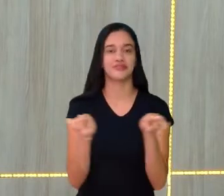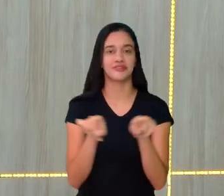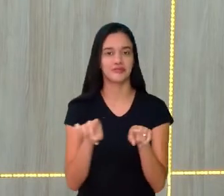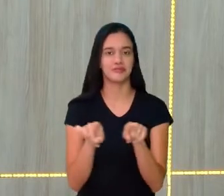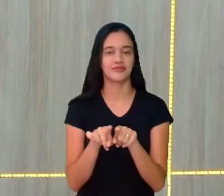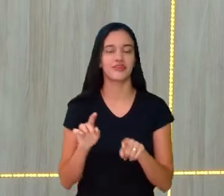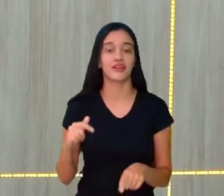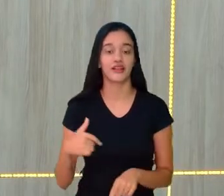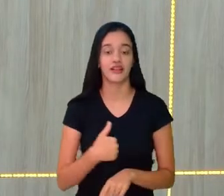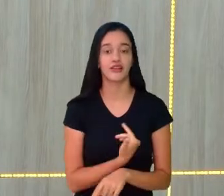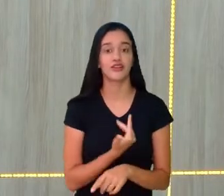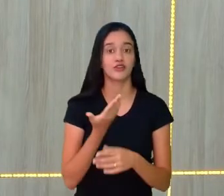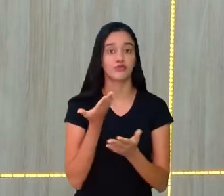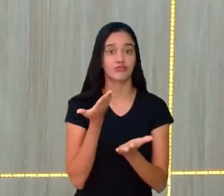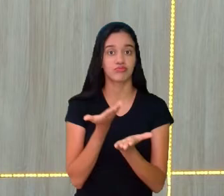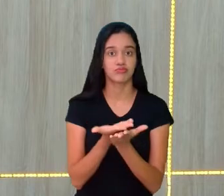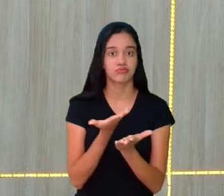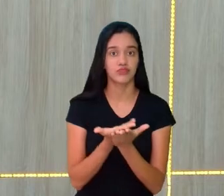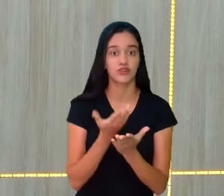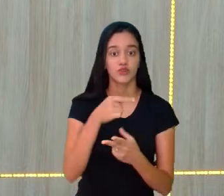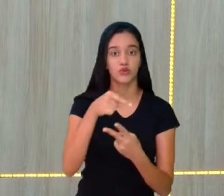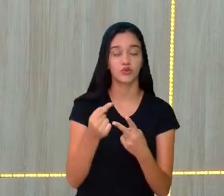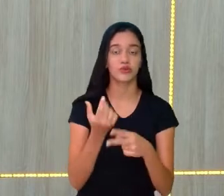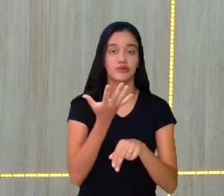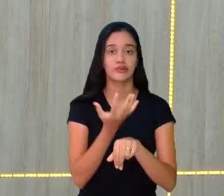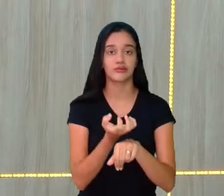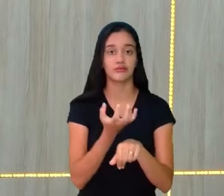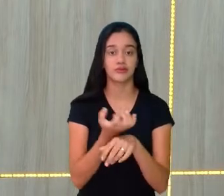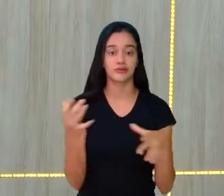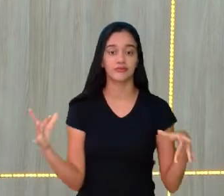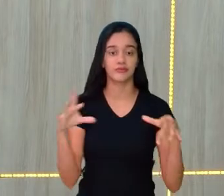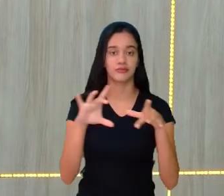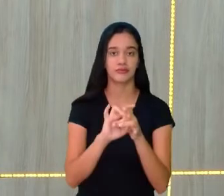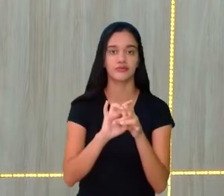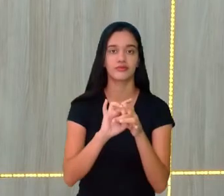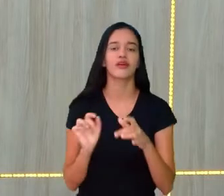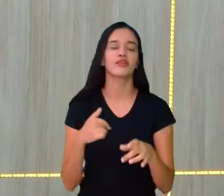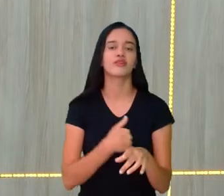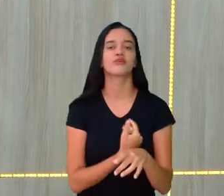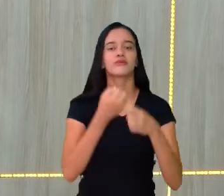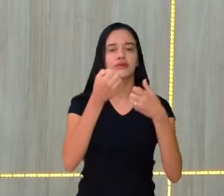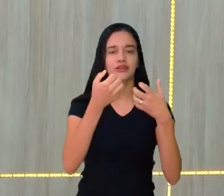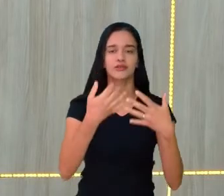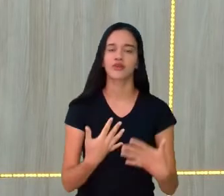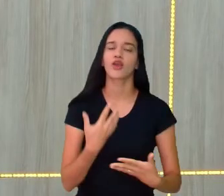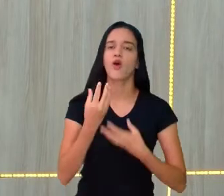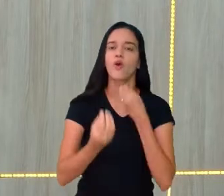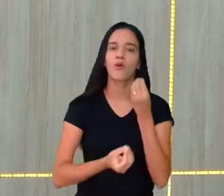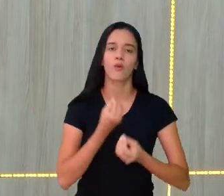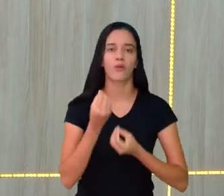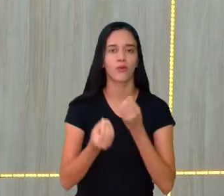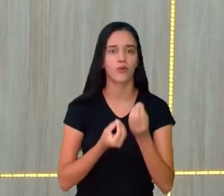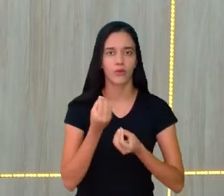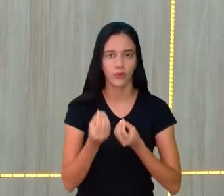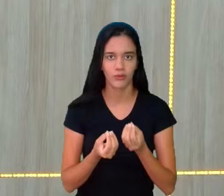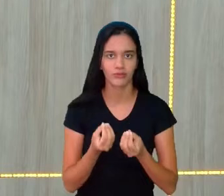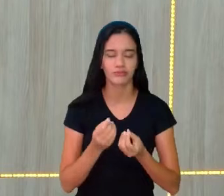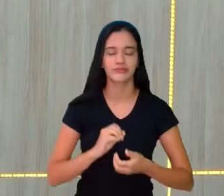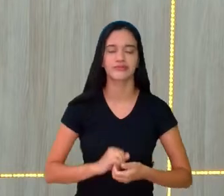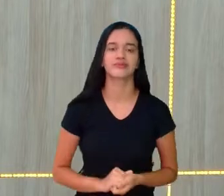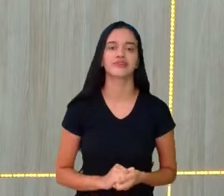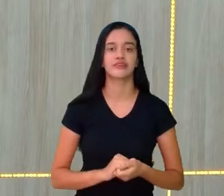gente trabalha essas duas disciplinas de forma integrada, então a gente vai explicar para vocês como é que a gente vai fazer